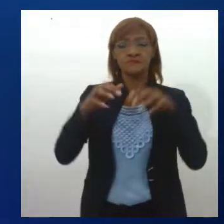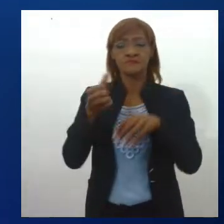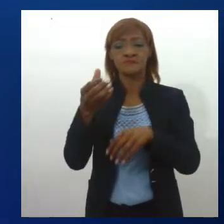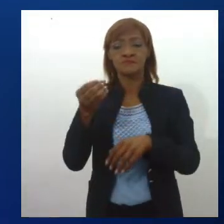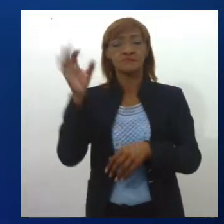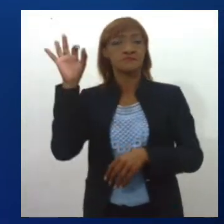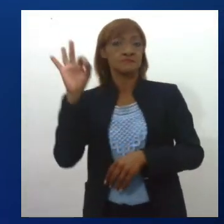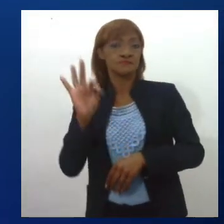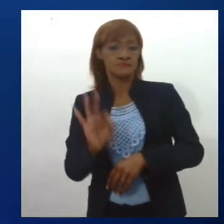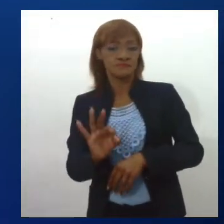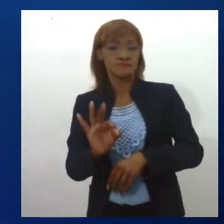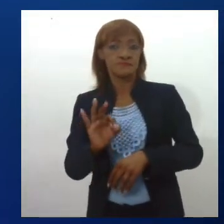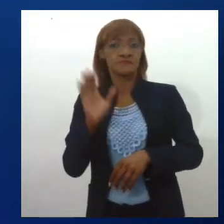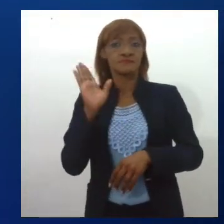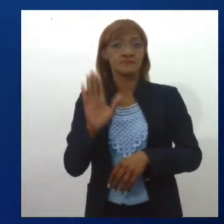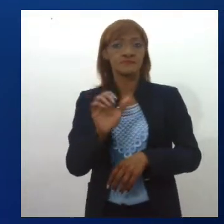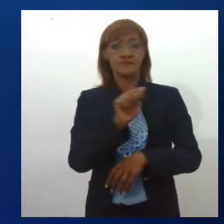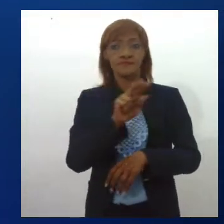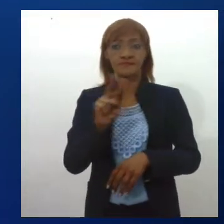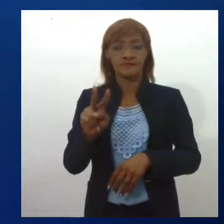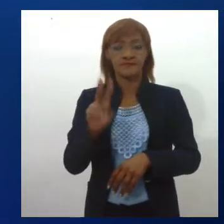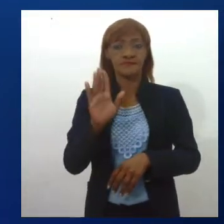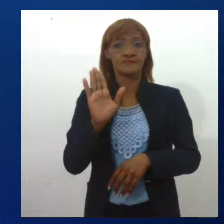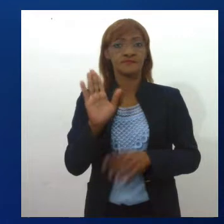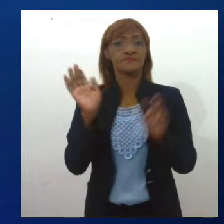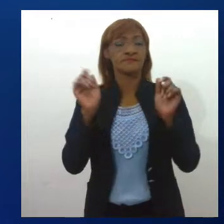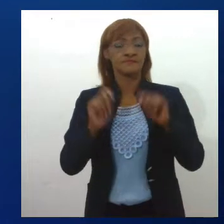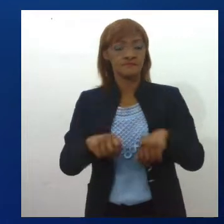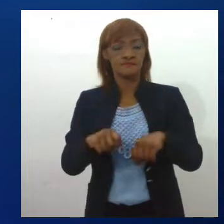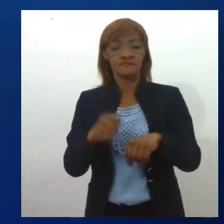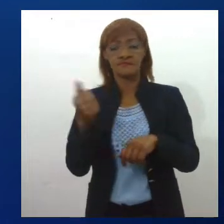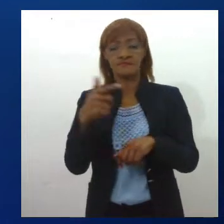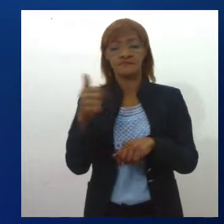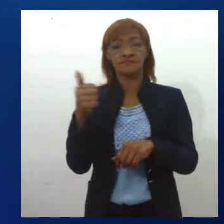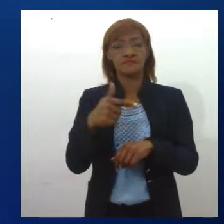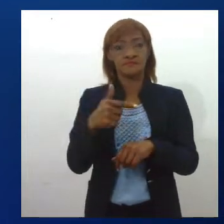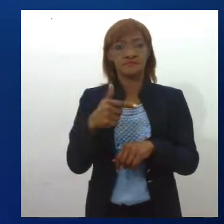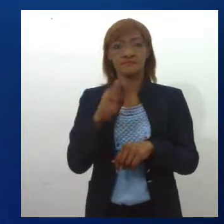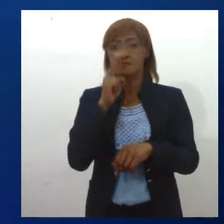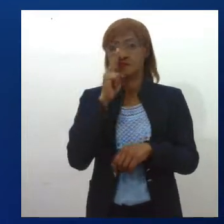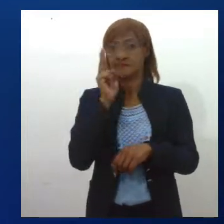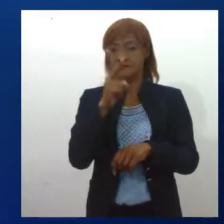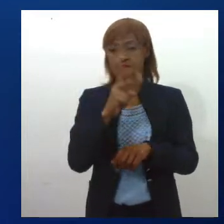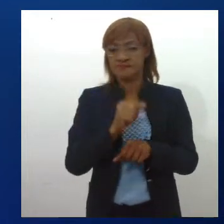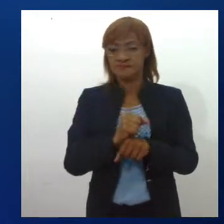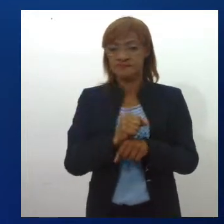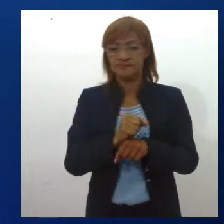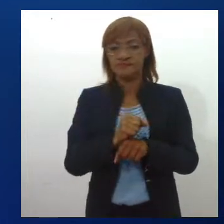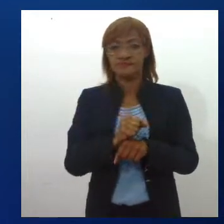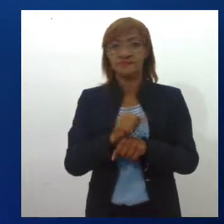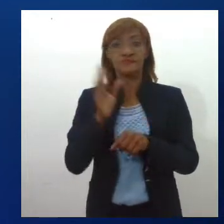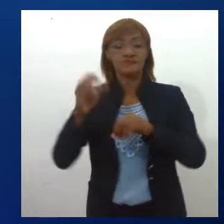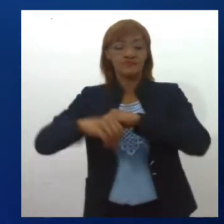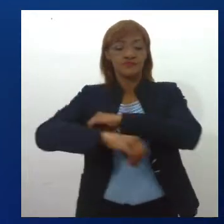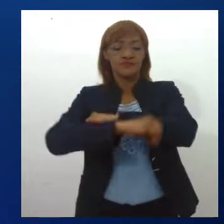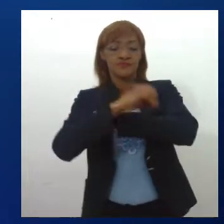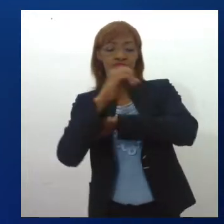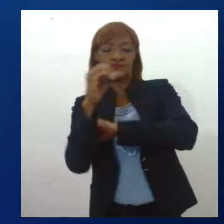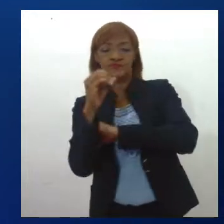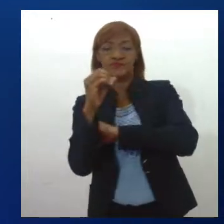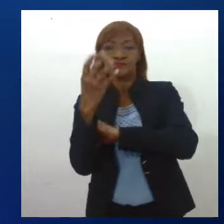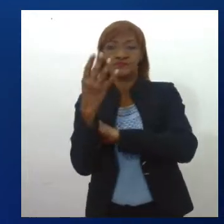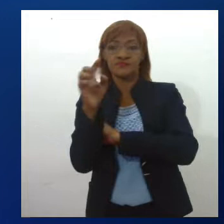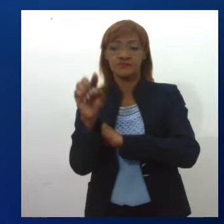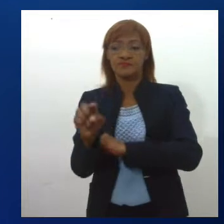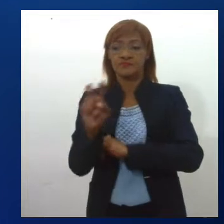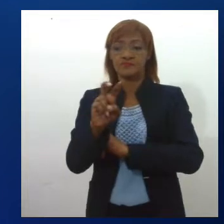60% e o índice ultravioleta pode chegar a 12, considerado extremo. O sol nasceu hoje às 4 horas